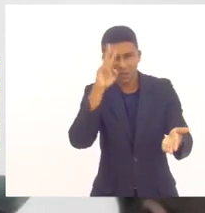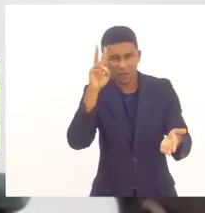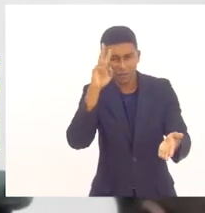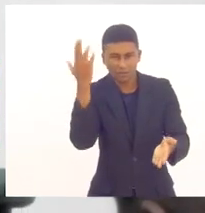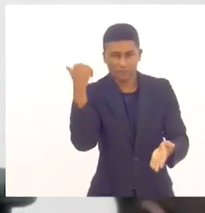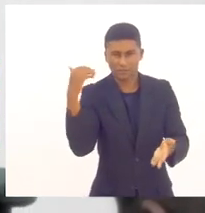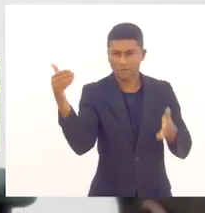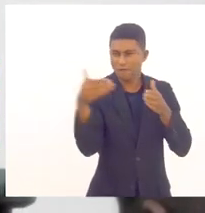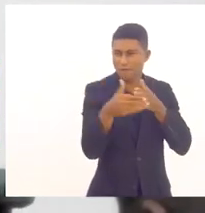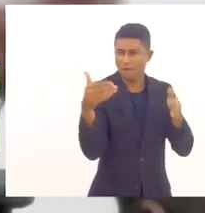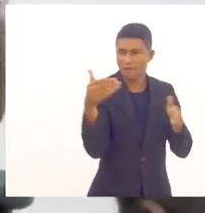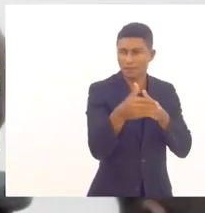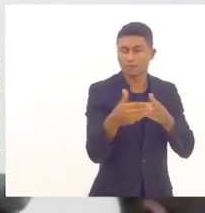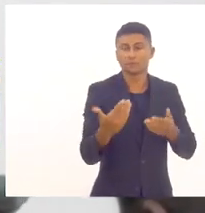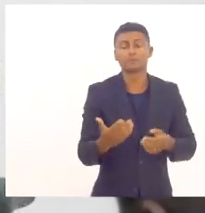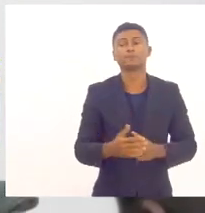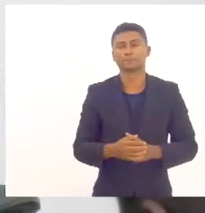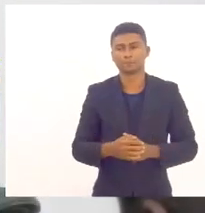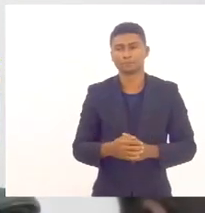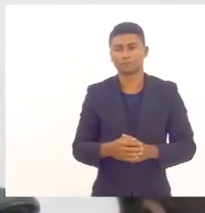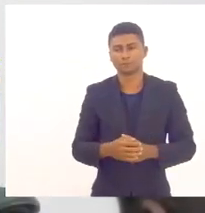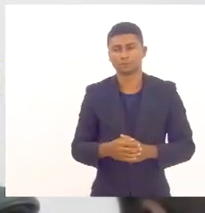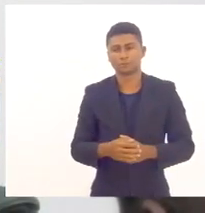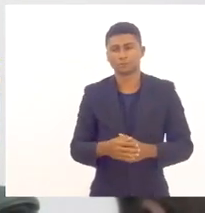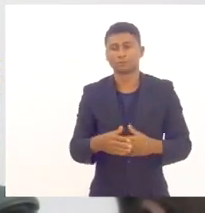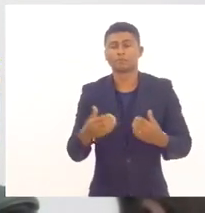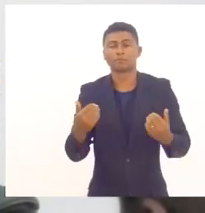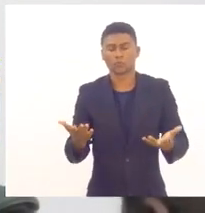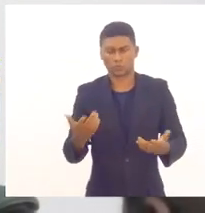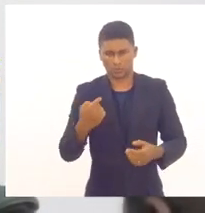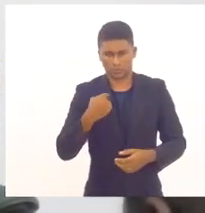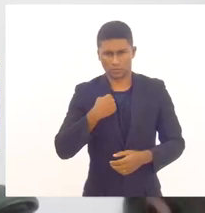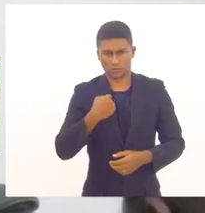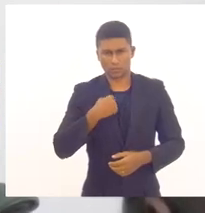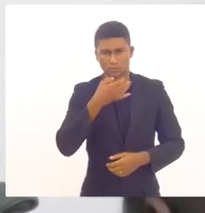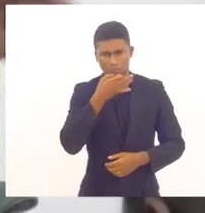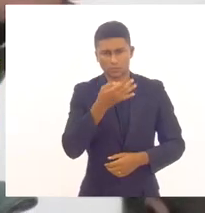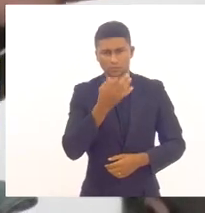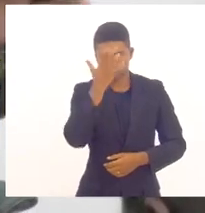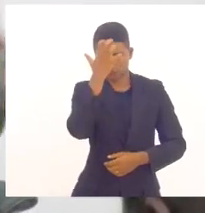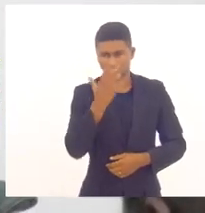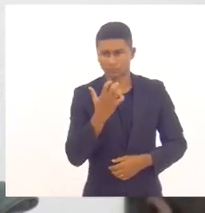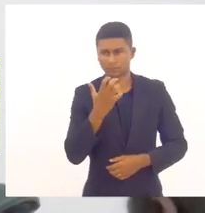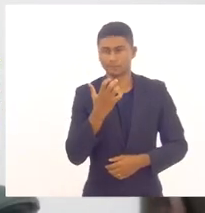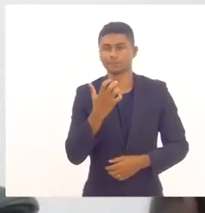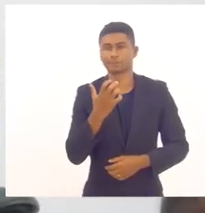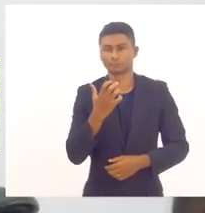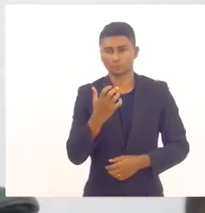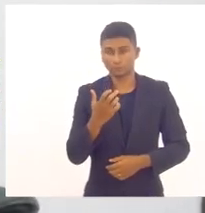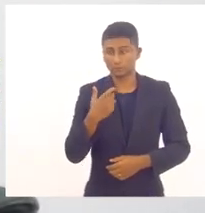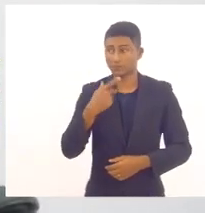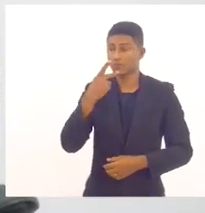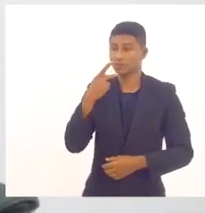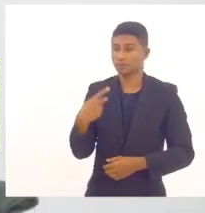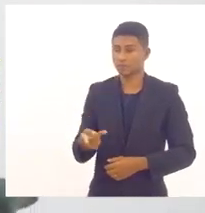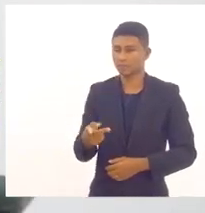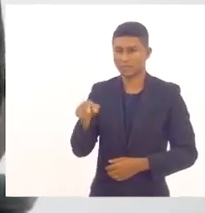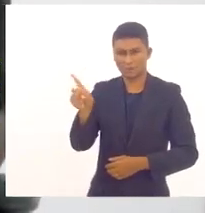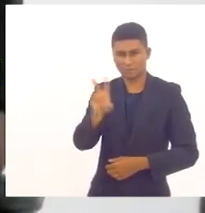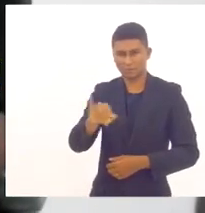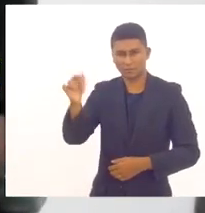Ele largou o arerê porque eu tenho uma posição séria. Seguiu por outros caminhos. E eu falei para ele, tu não vai se eleger